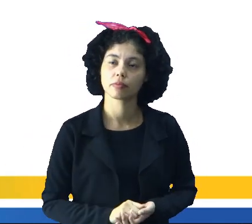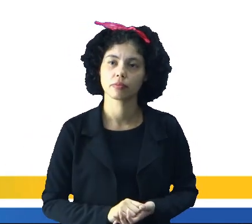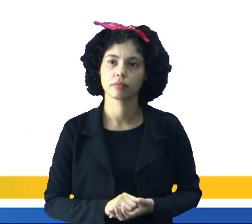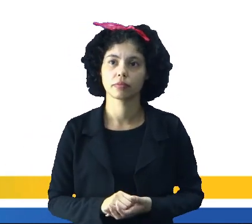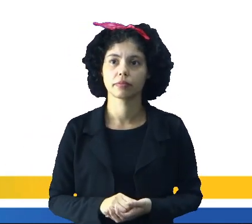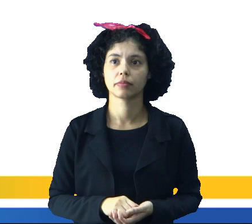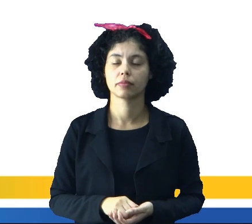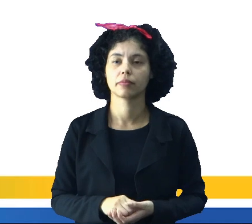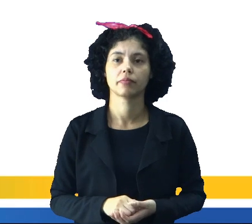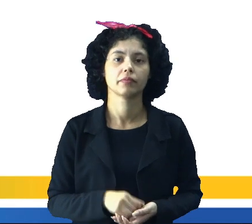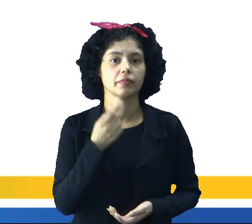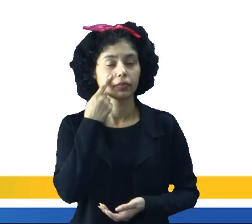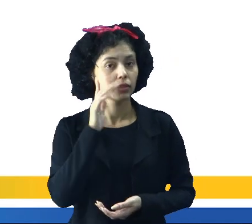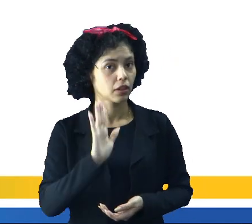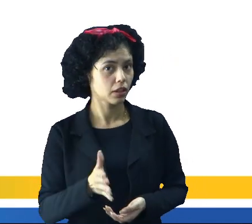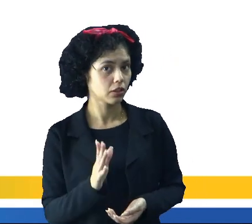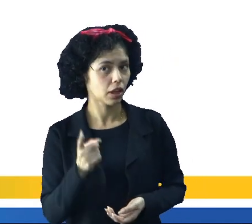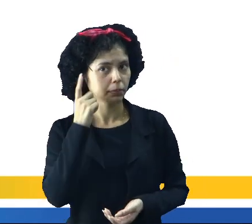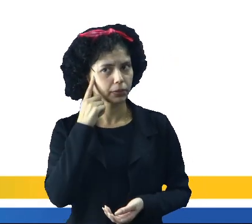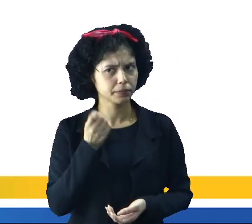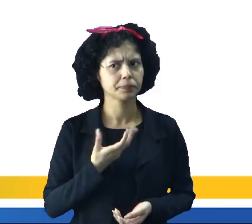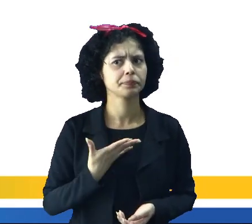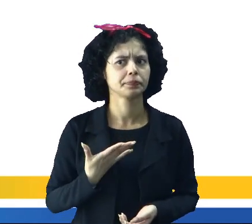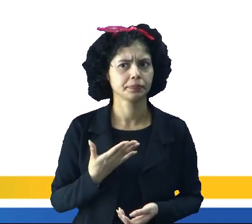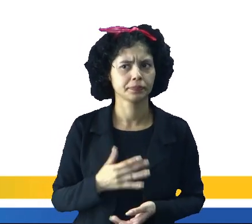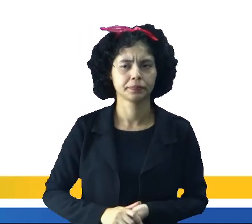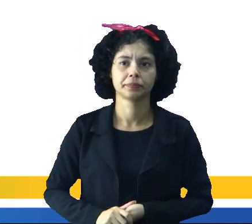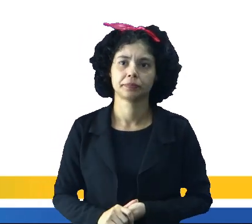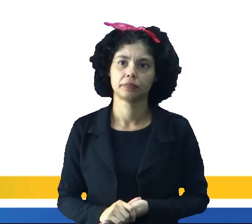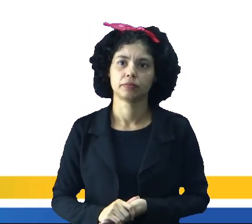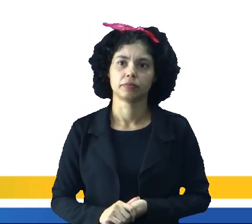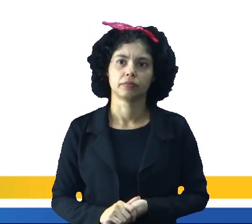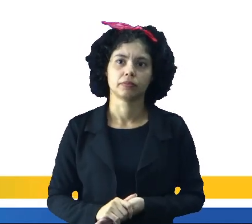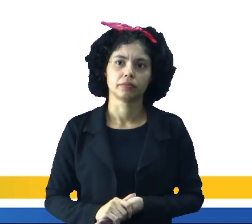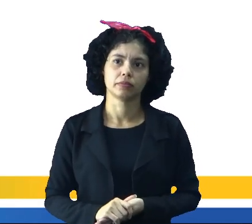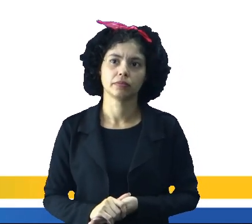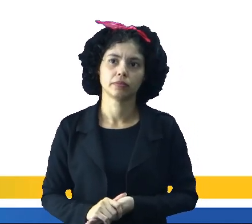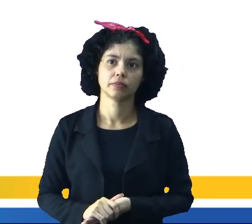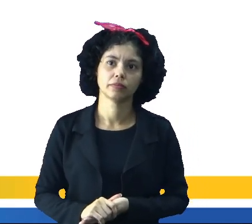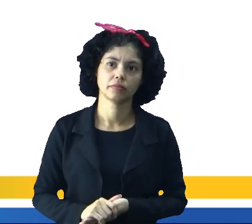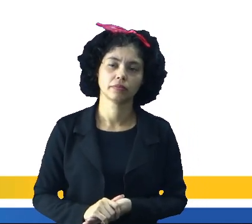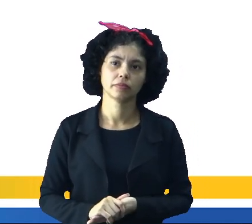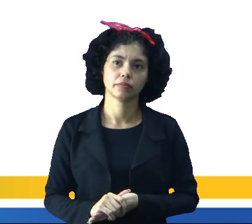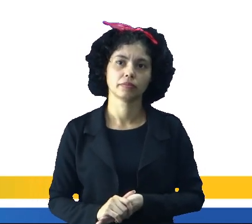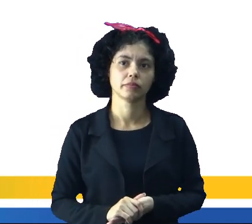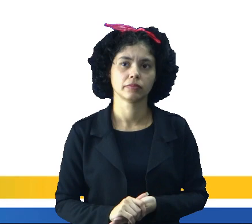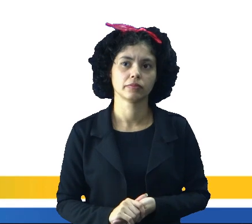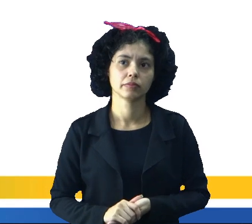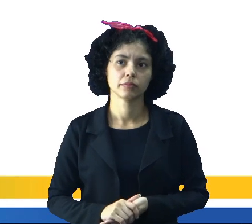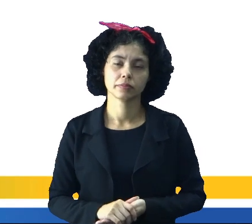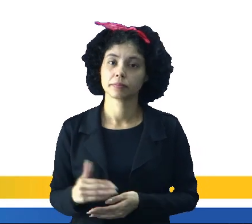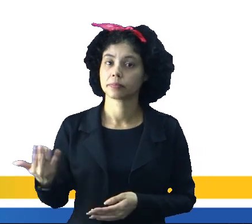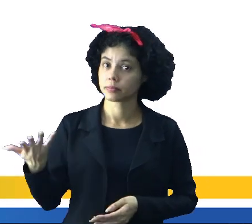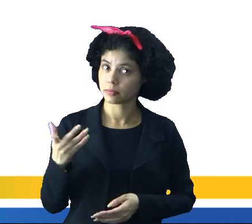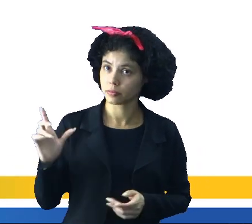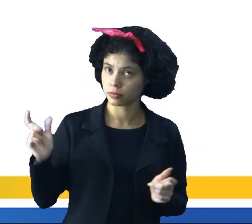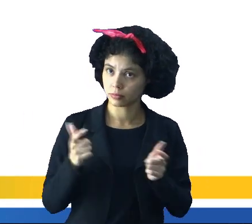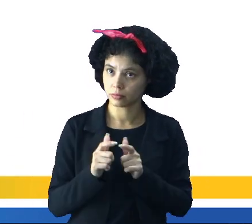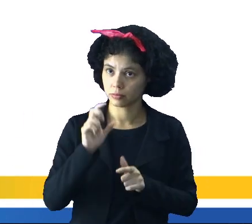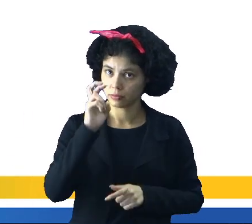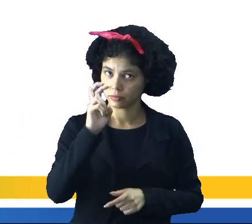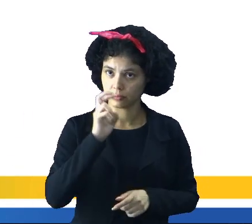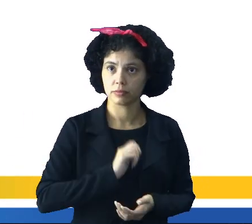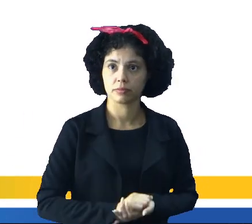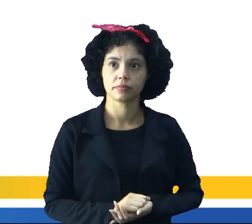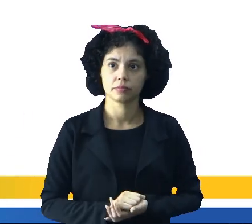trapézio. Então aí a gente já pensa bem, né? Ele está dizendo, considere o trapézio onde a base menor é